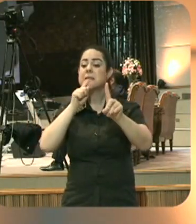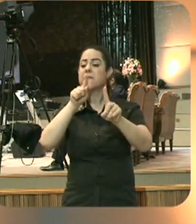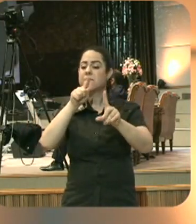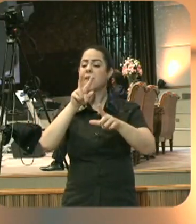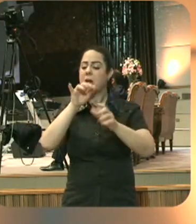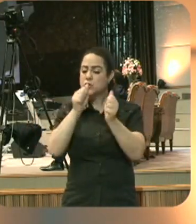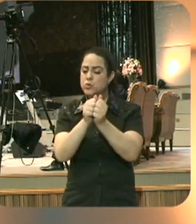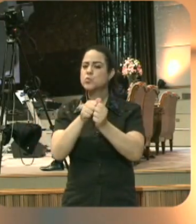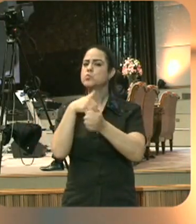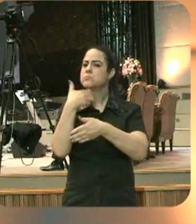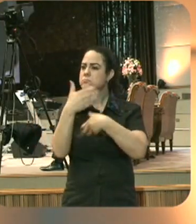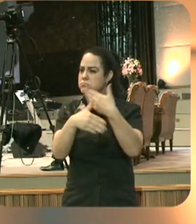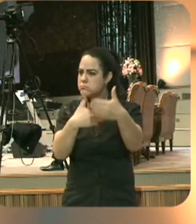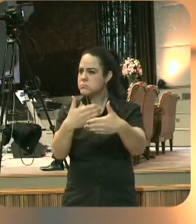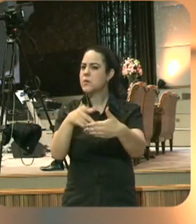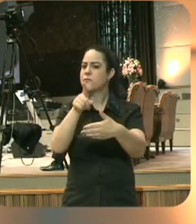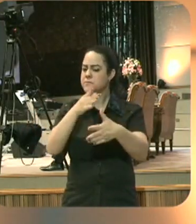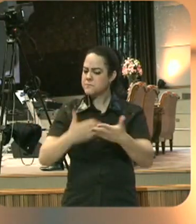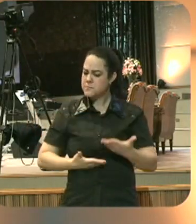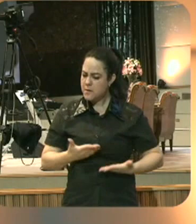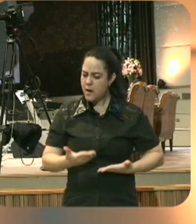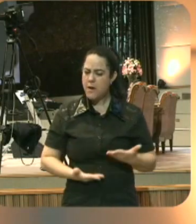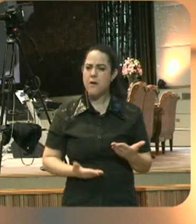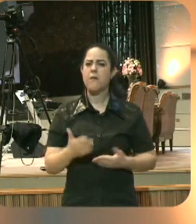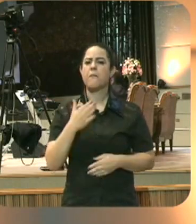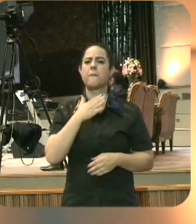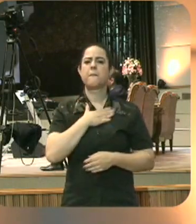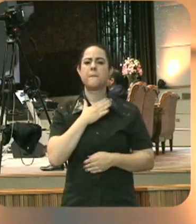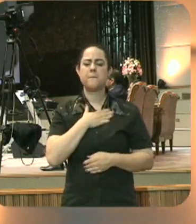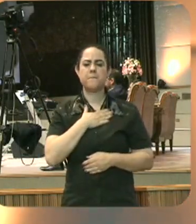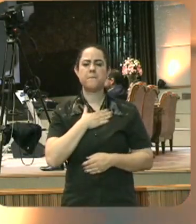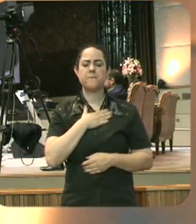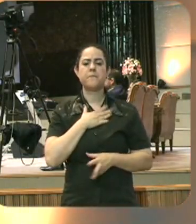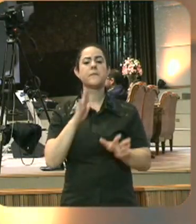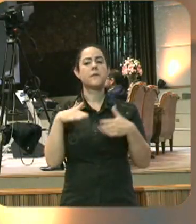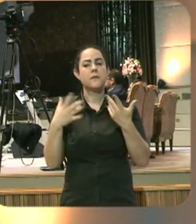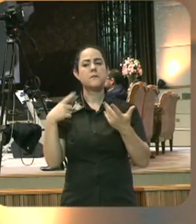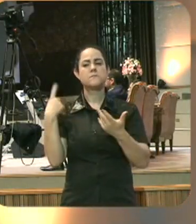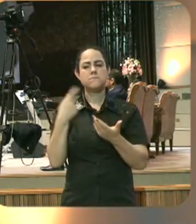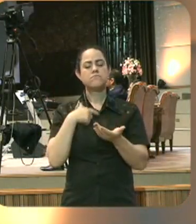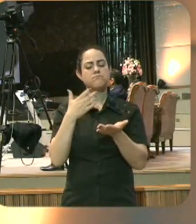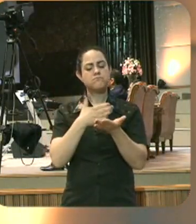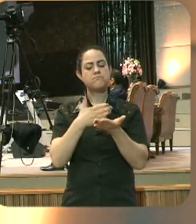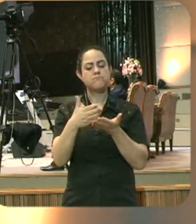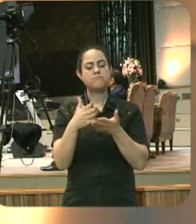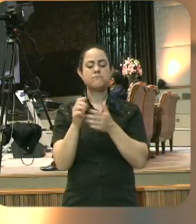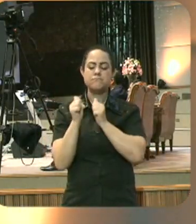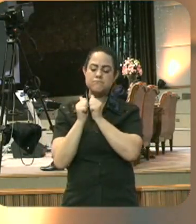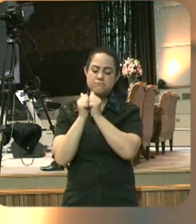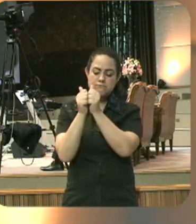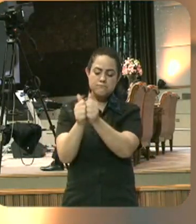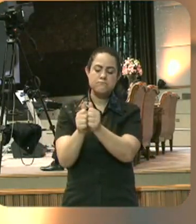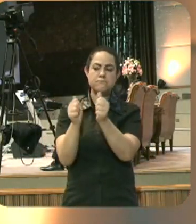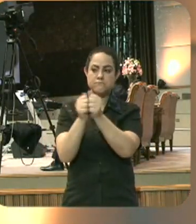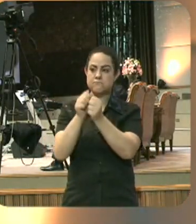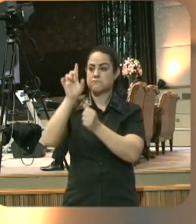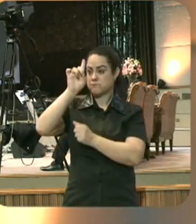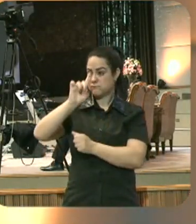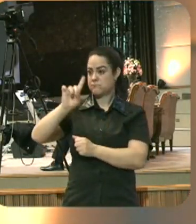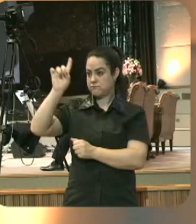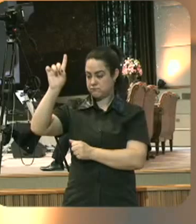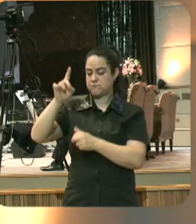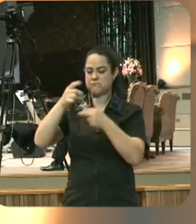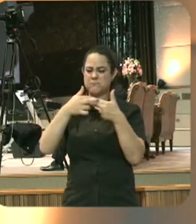anda comigo, porque você é meu servo. E sabe, quando a gente começa a andar, essas coisas se